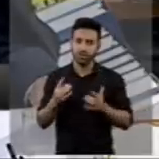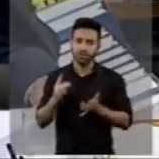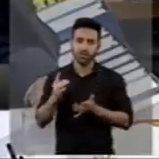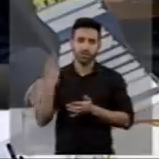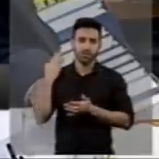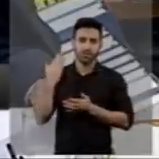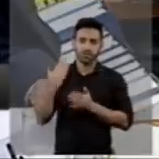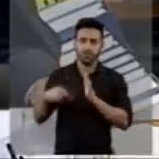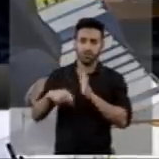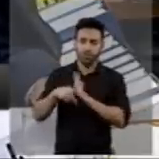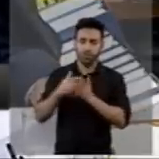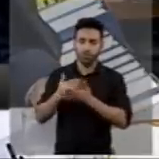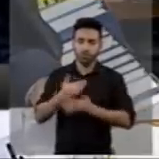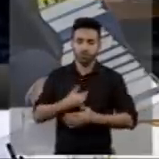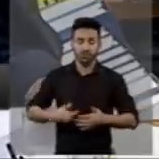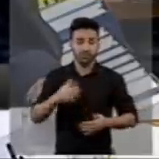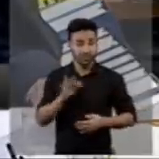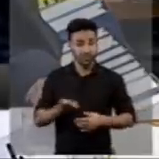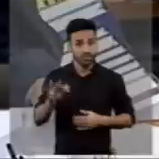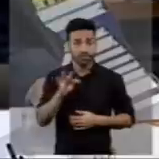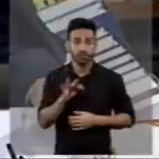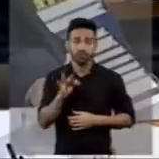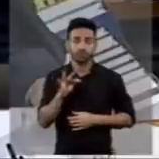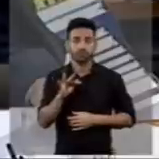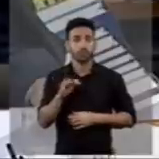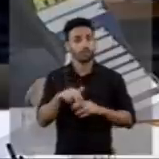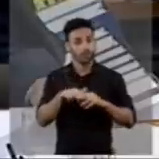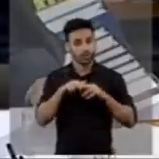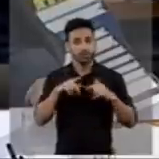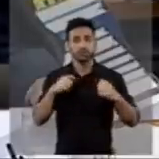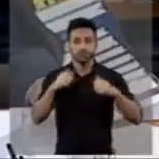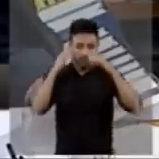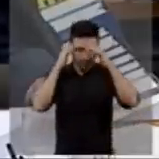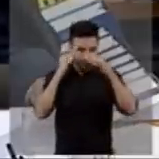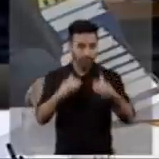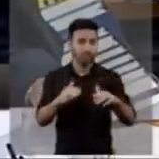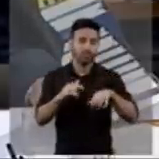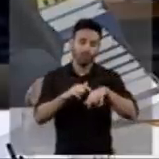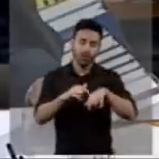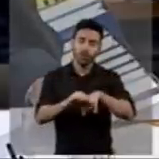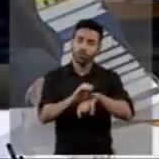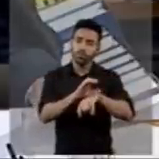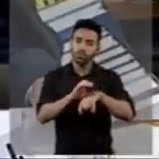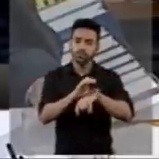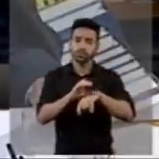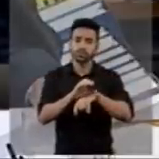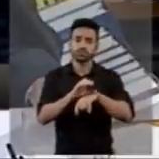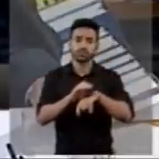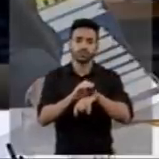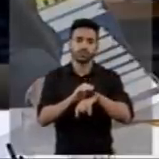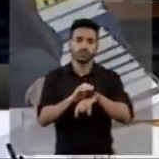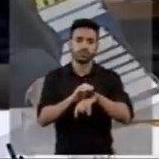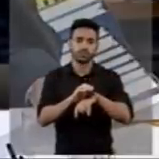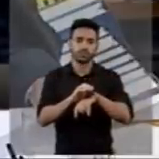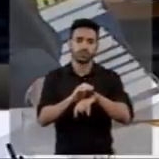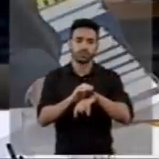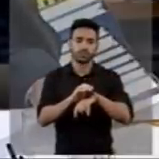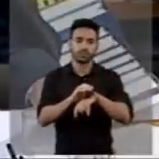da União. Descabe submeter o respeito à Carta Maior a mero jogo de palavras,